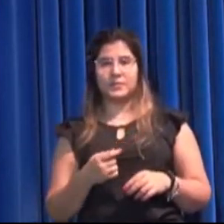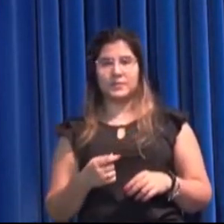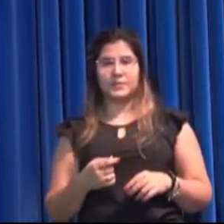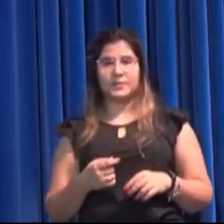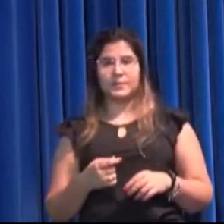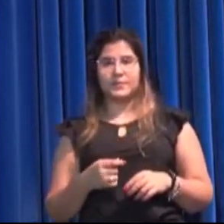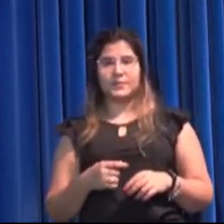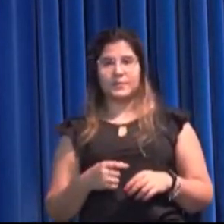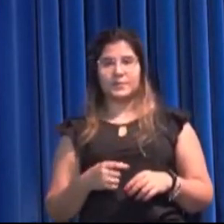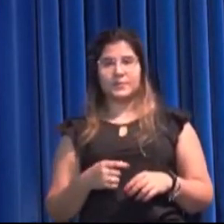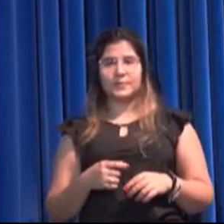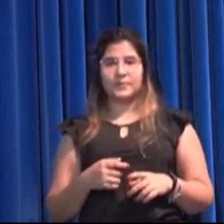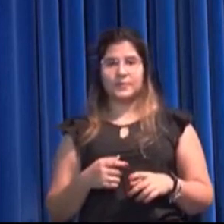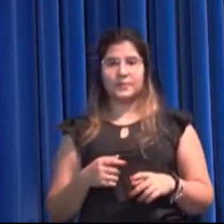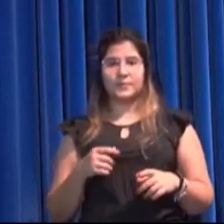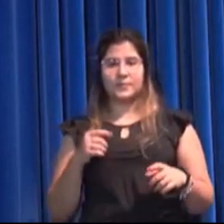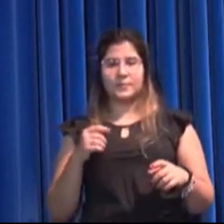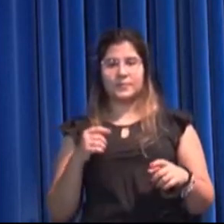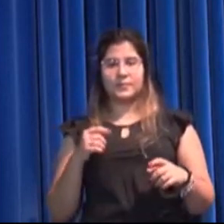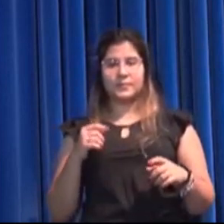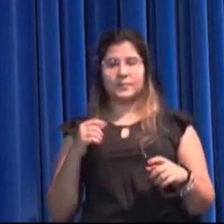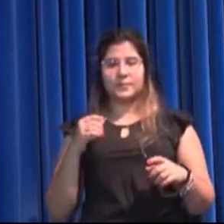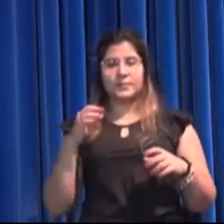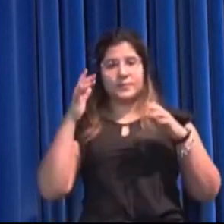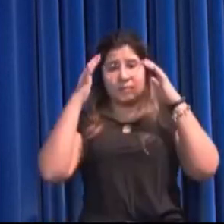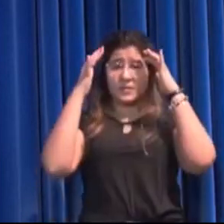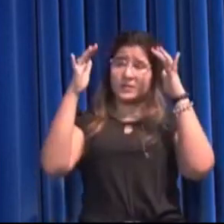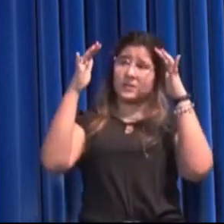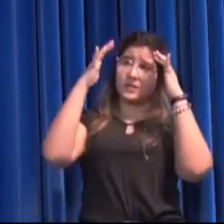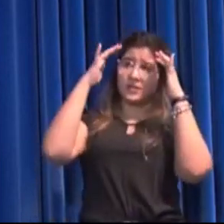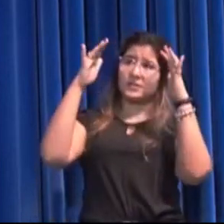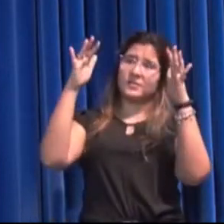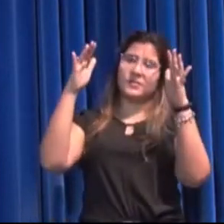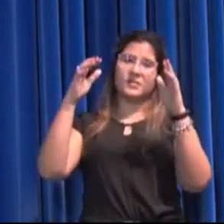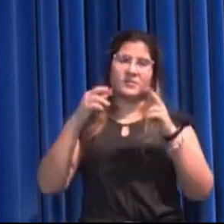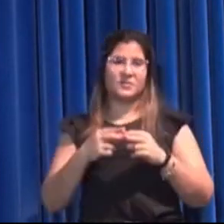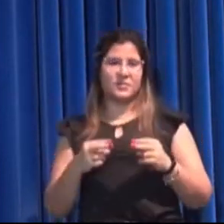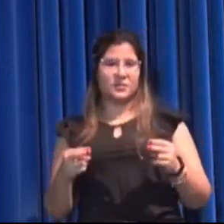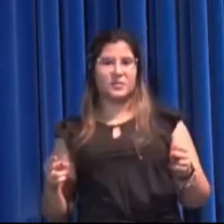distraído no mundo com outra coisa.